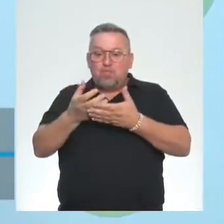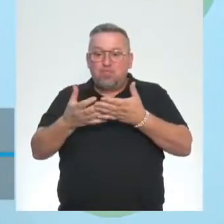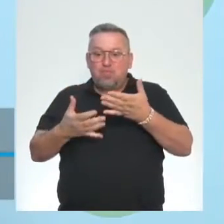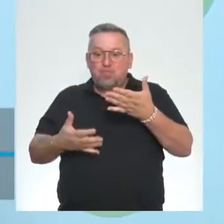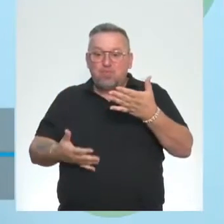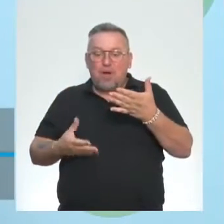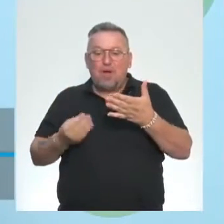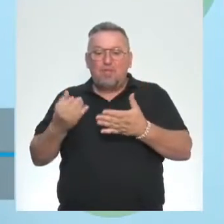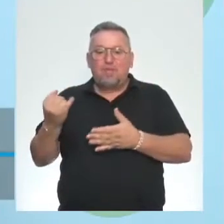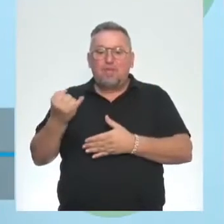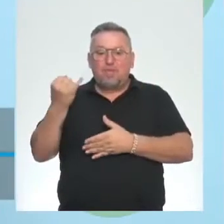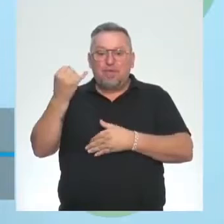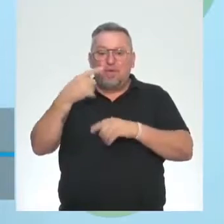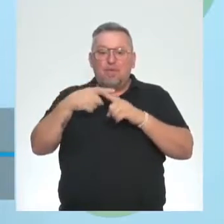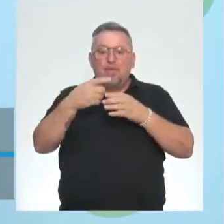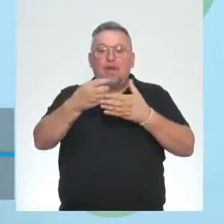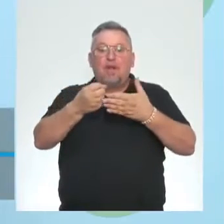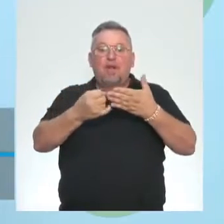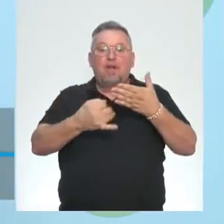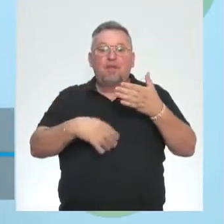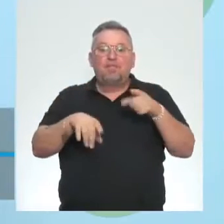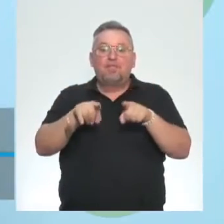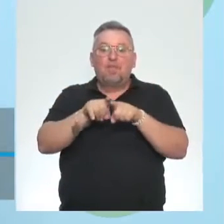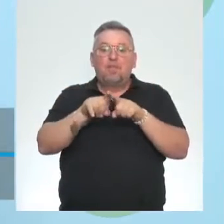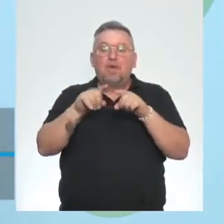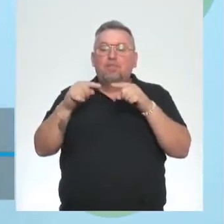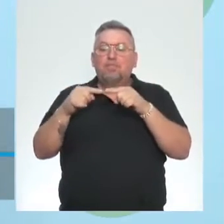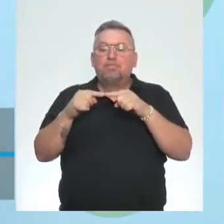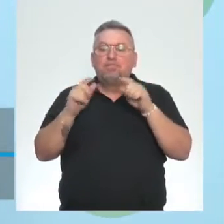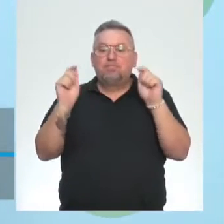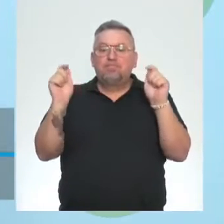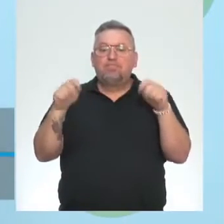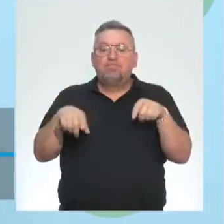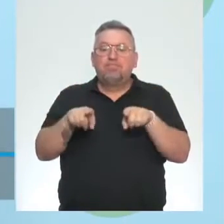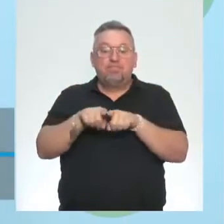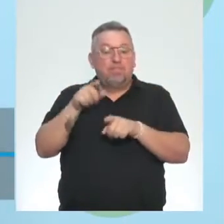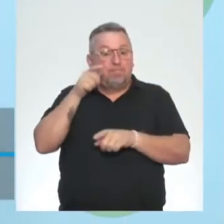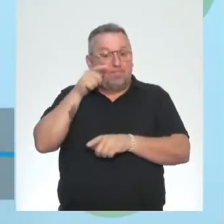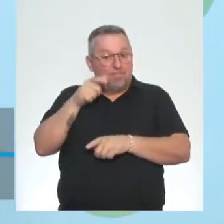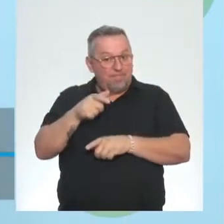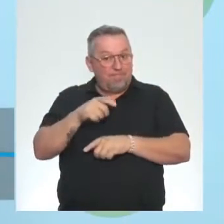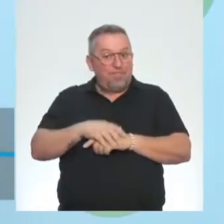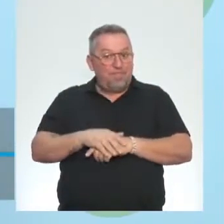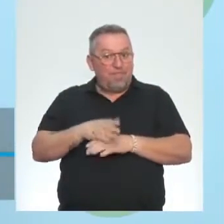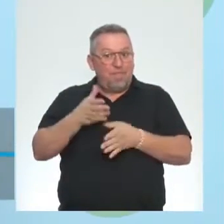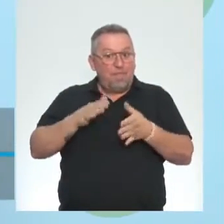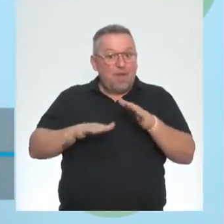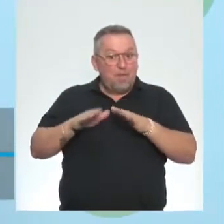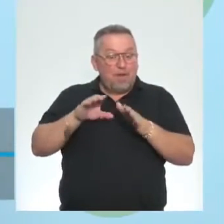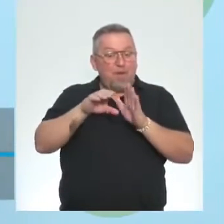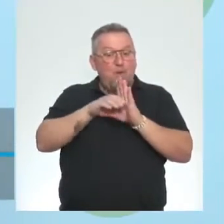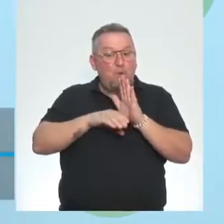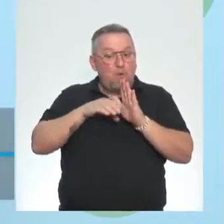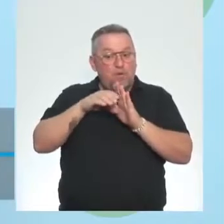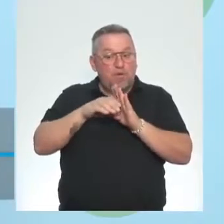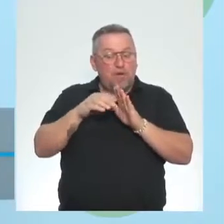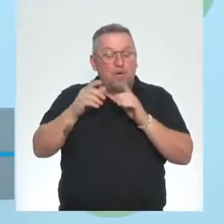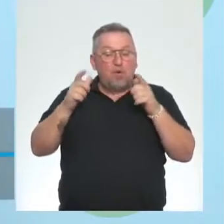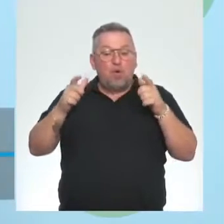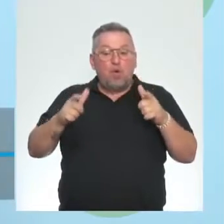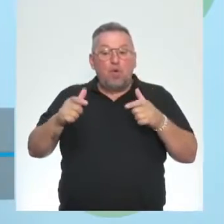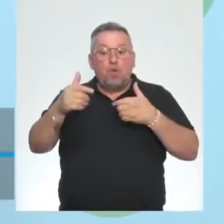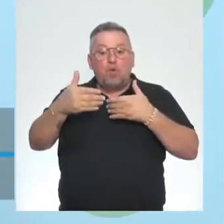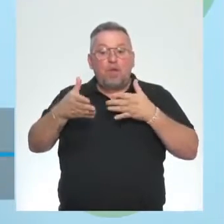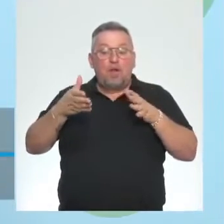é muito importante, mas descrever, né, quais são essas possibilidades é bastante interessante também, dependendo do conceito. Um salão de beleza, né,